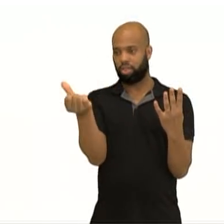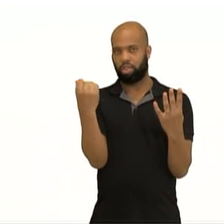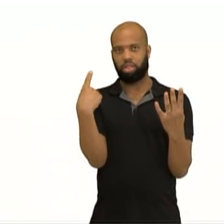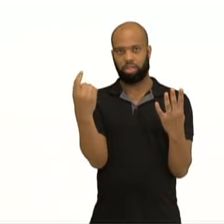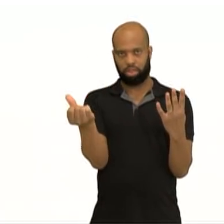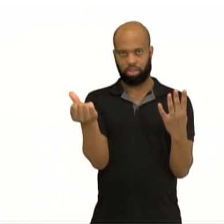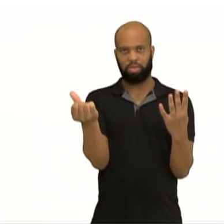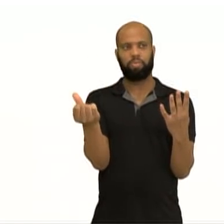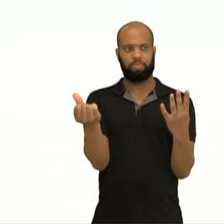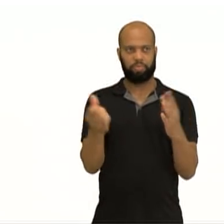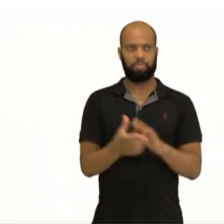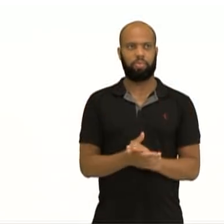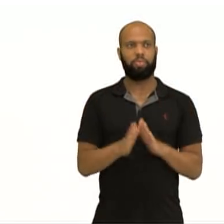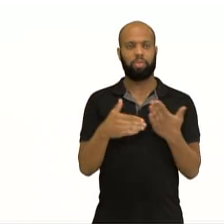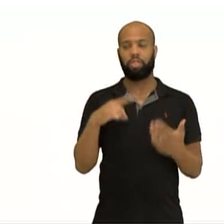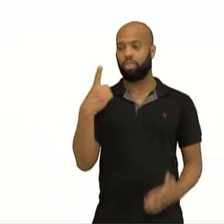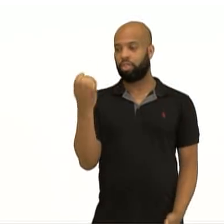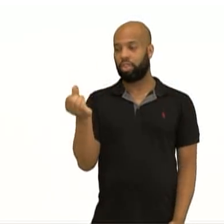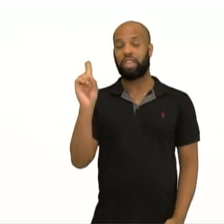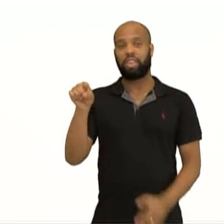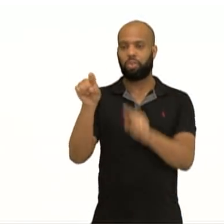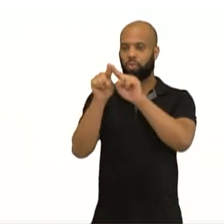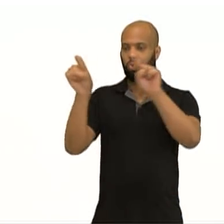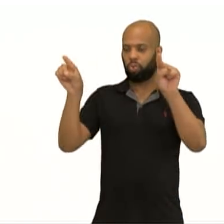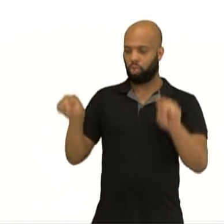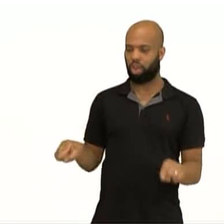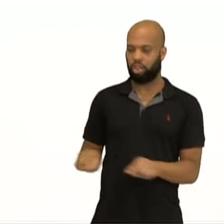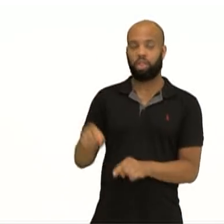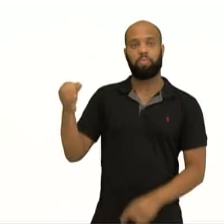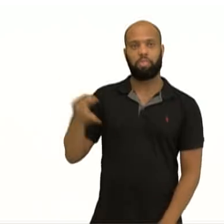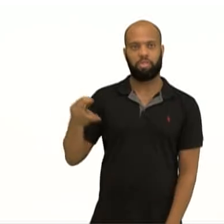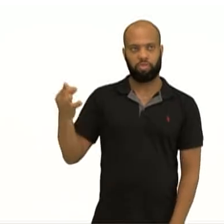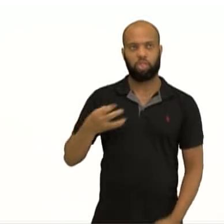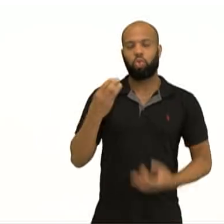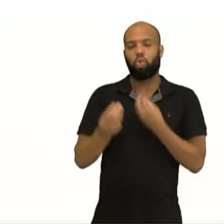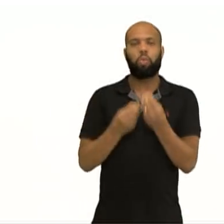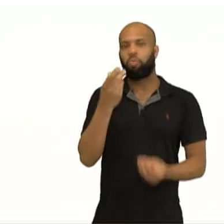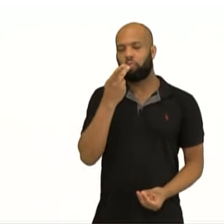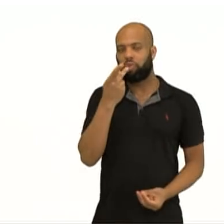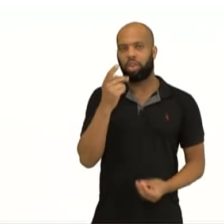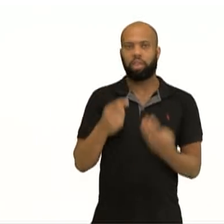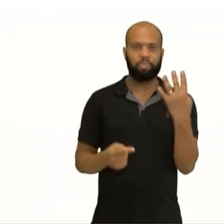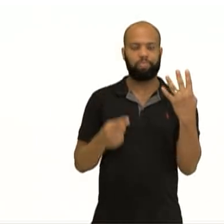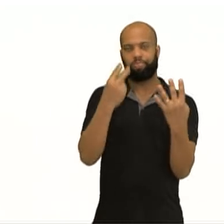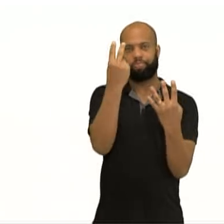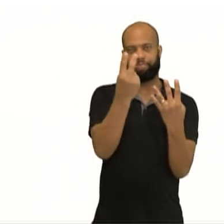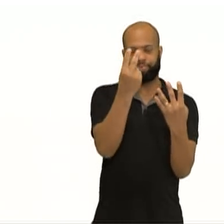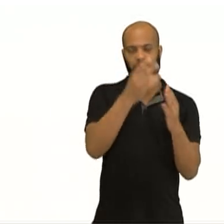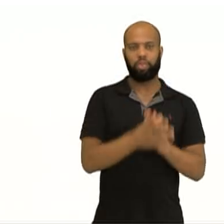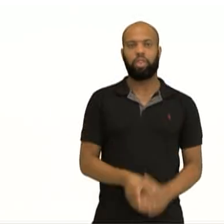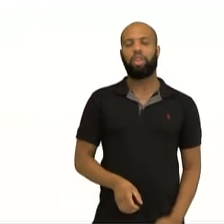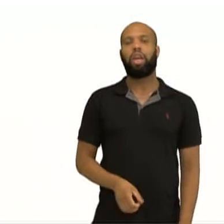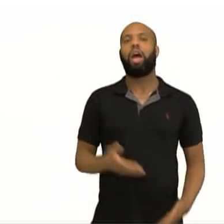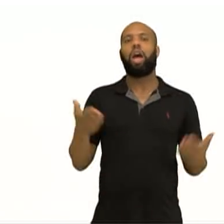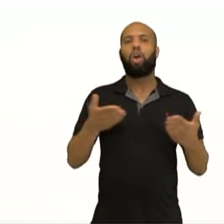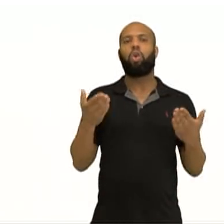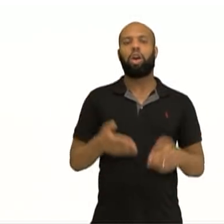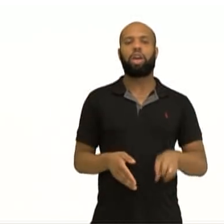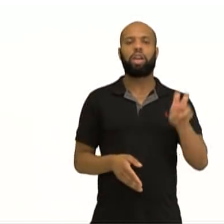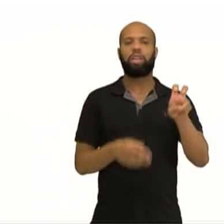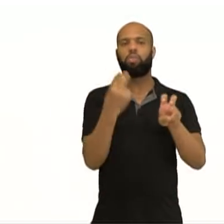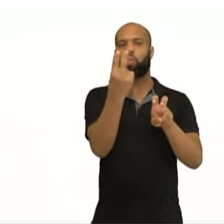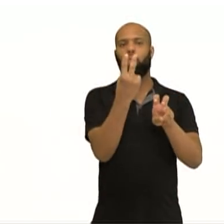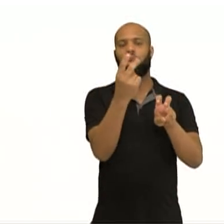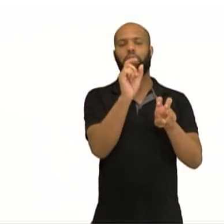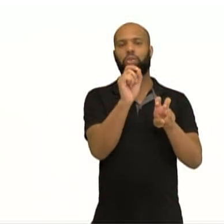Então, 16, ele é um quadrado perfeito e eu posso ler aqui, 4 ao quadrado. Quem seria o 5 ao quadrado?